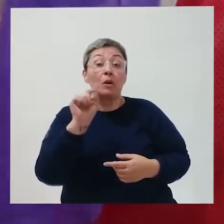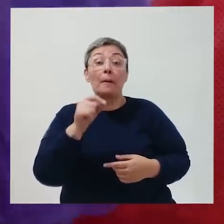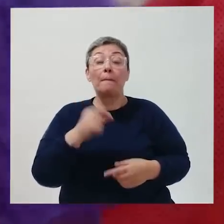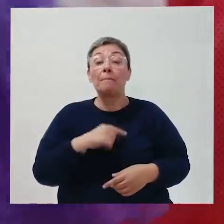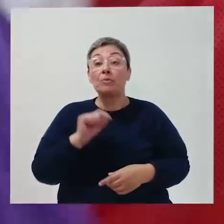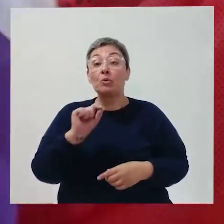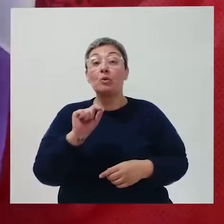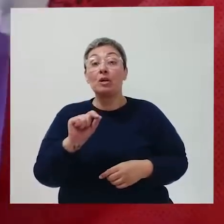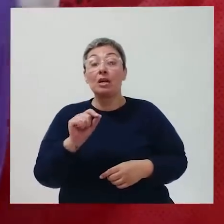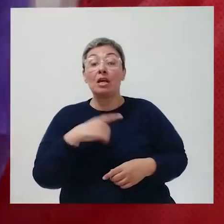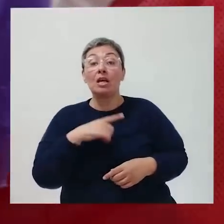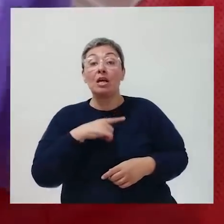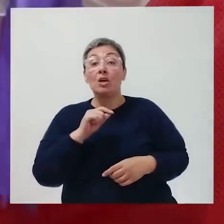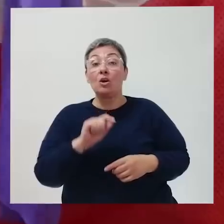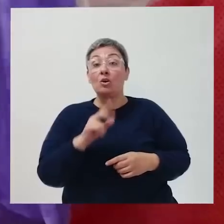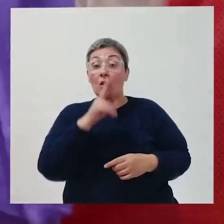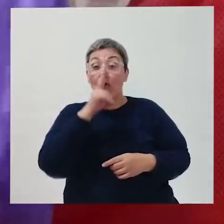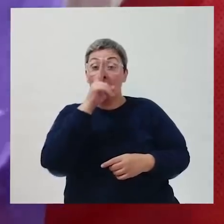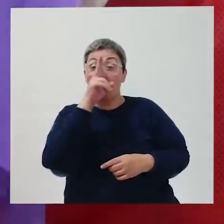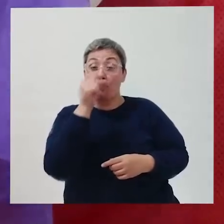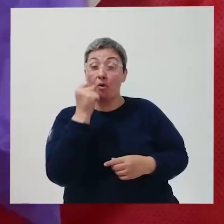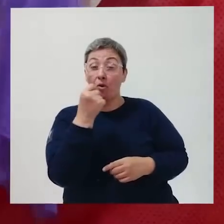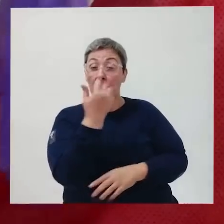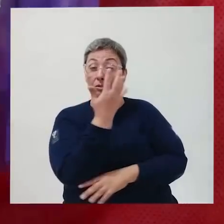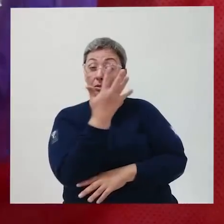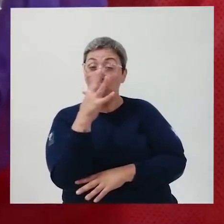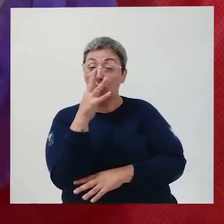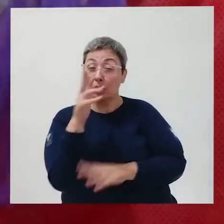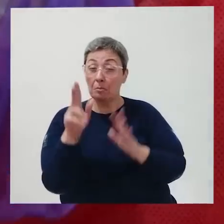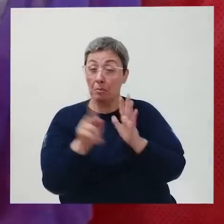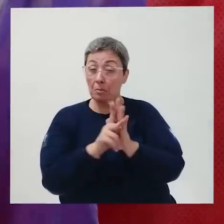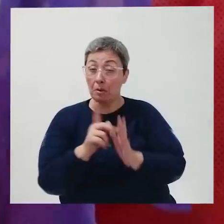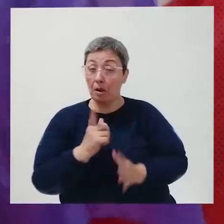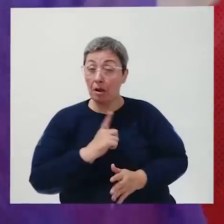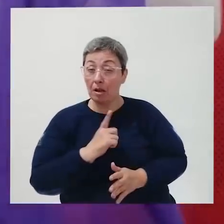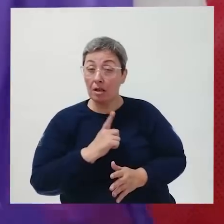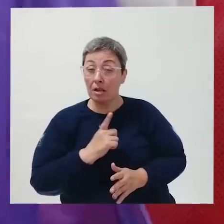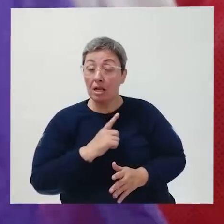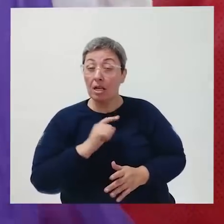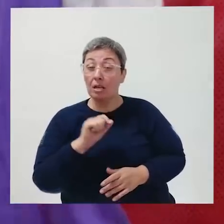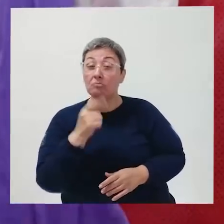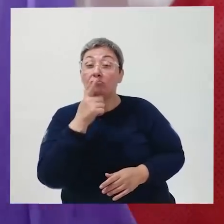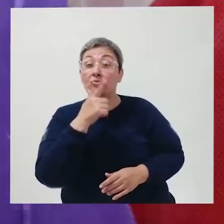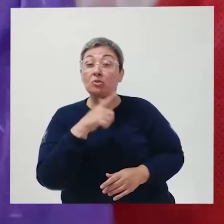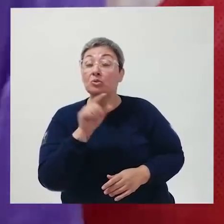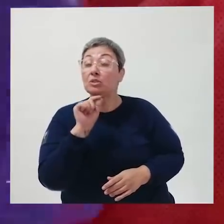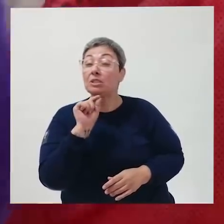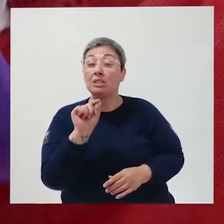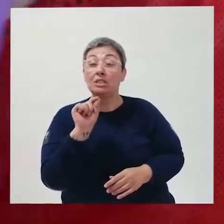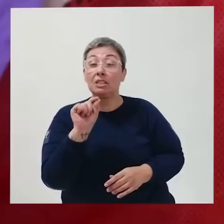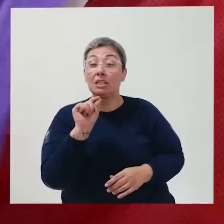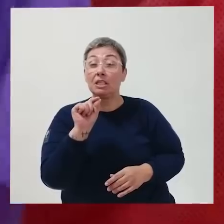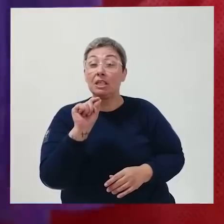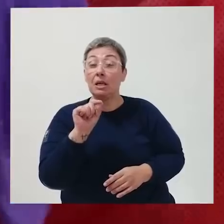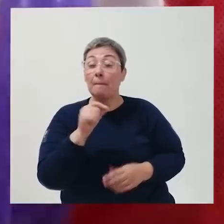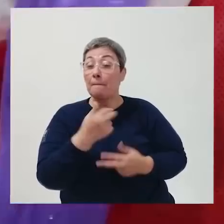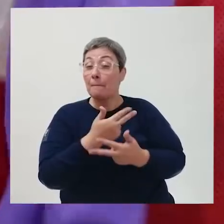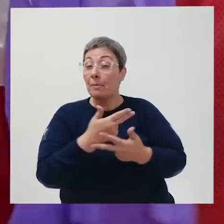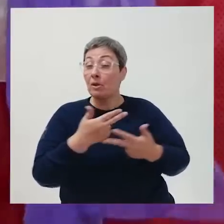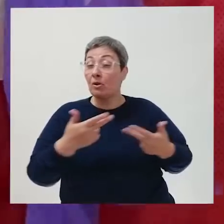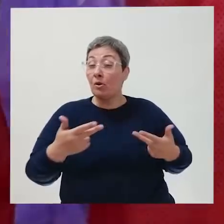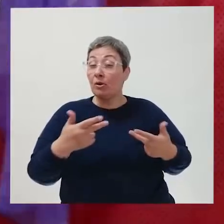é que, com a grande força da natureza que tem, consegue fazer mais coisa